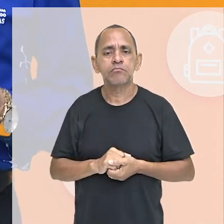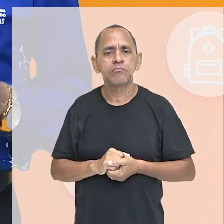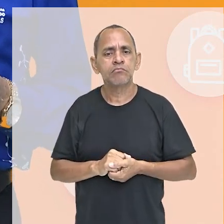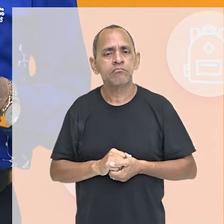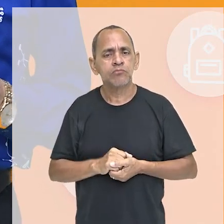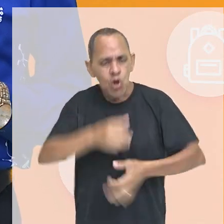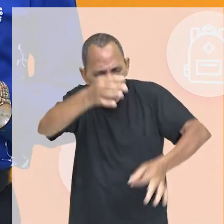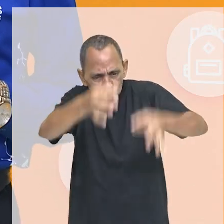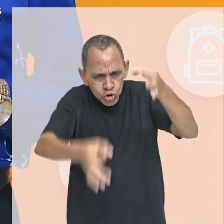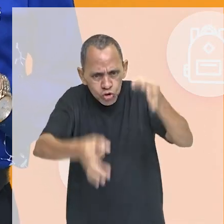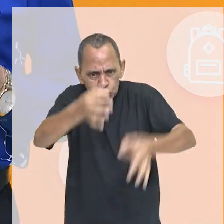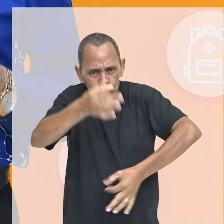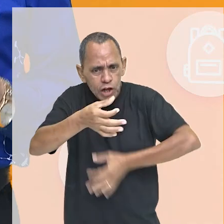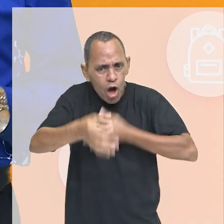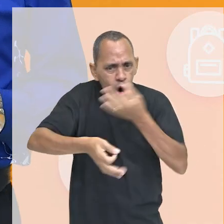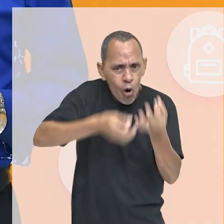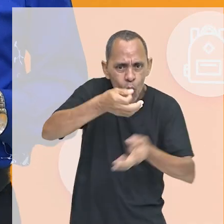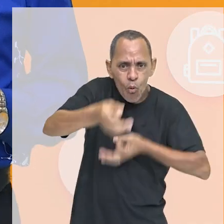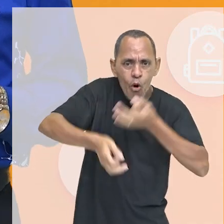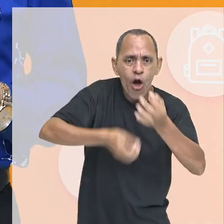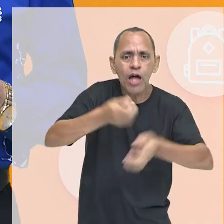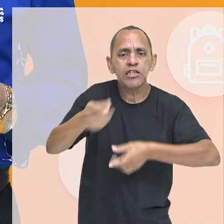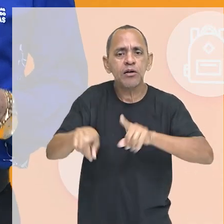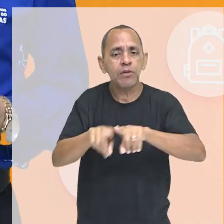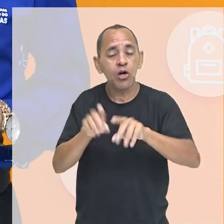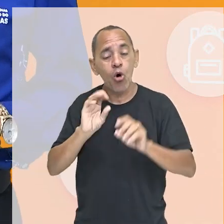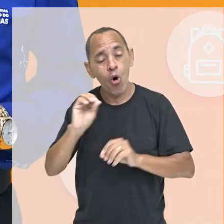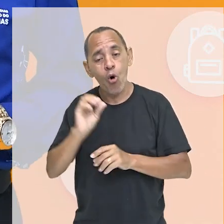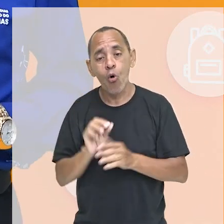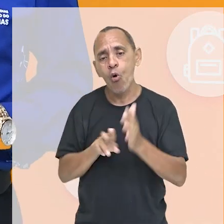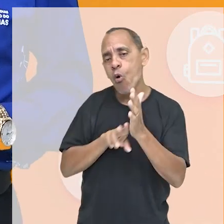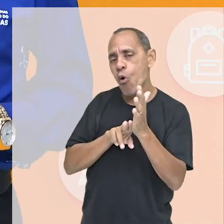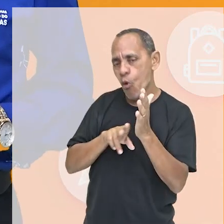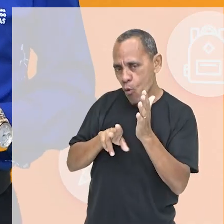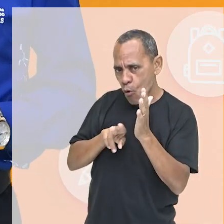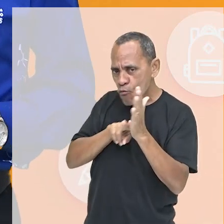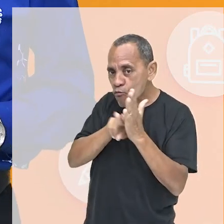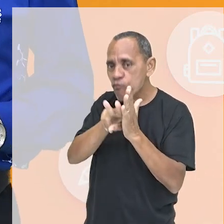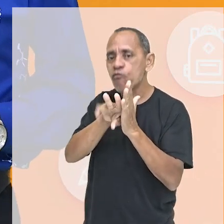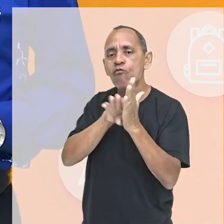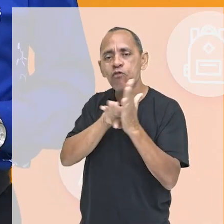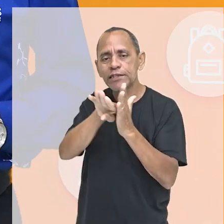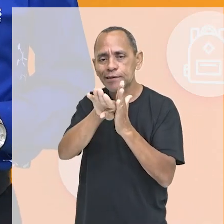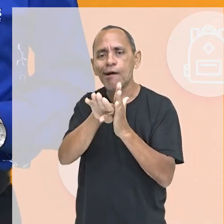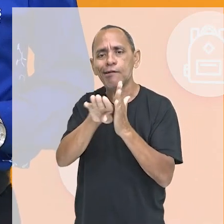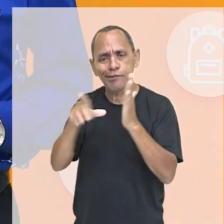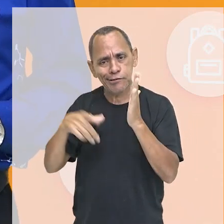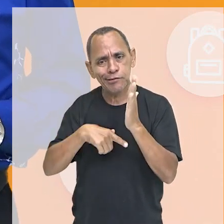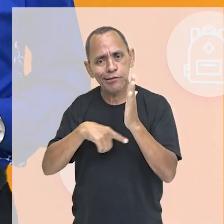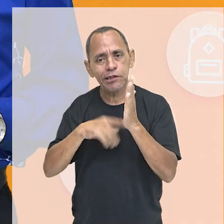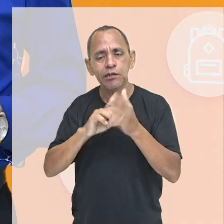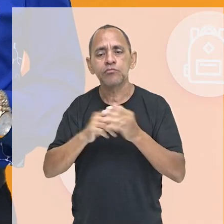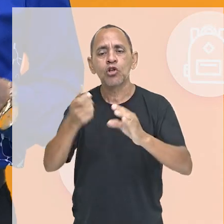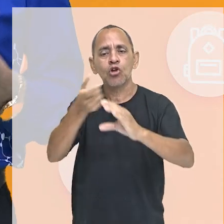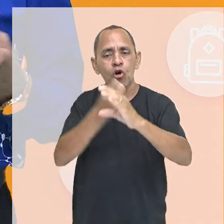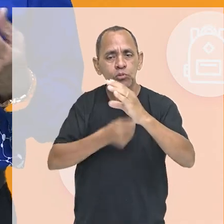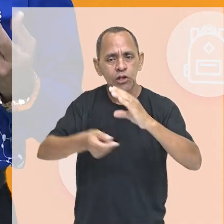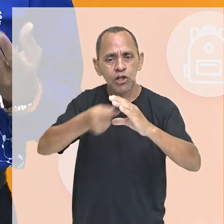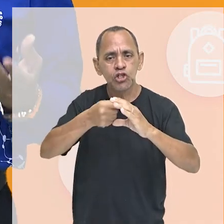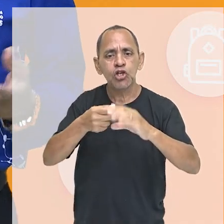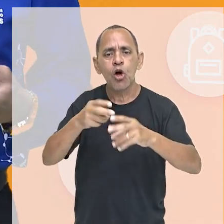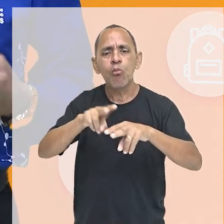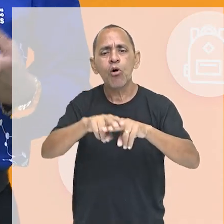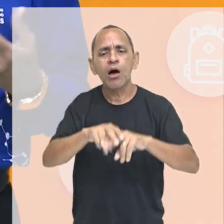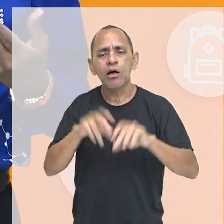ou para trazer vantagens para um sistema econômico, no caso capitalismo, através